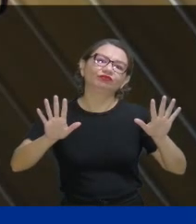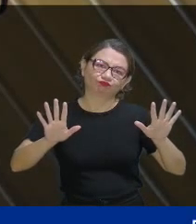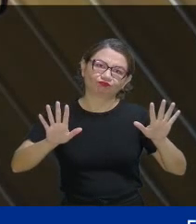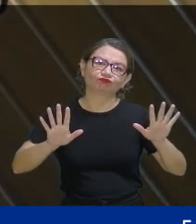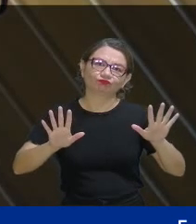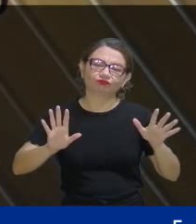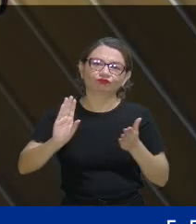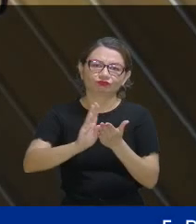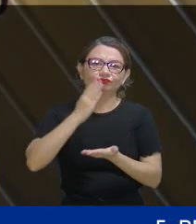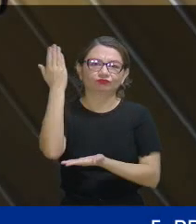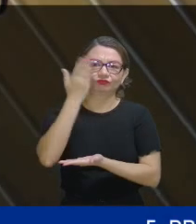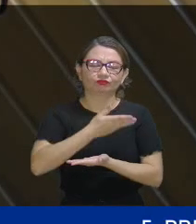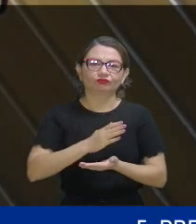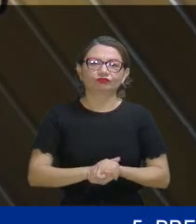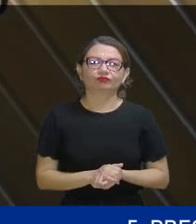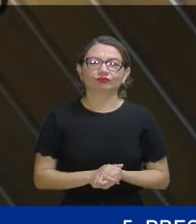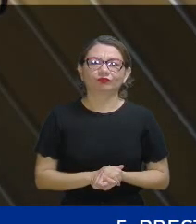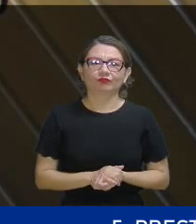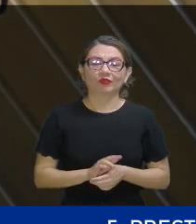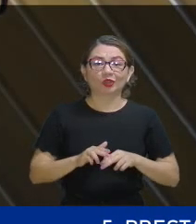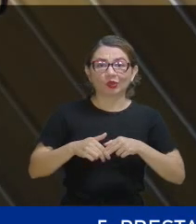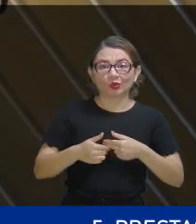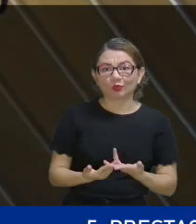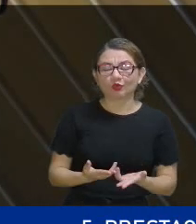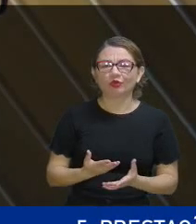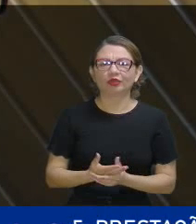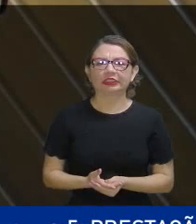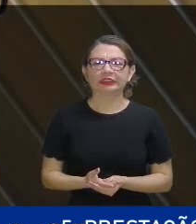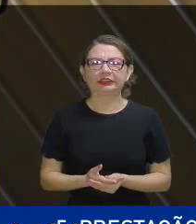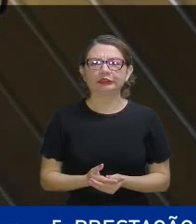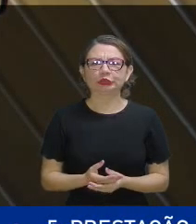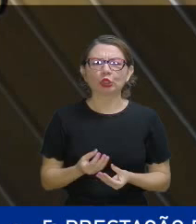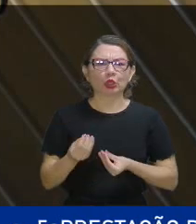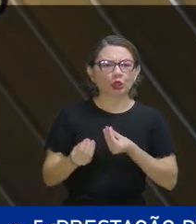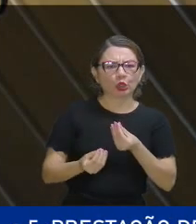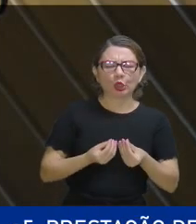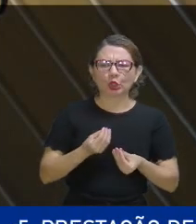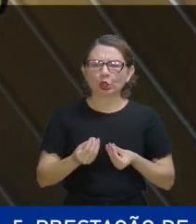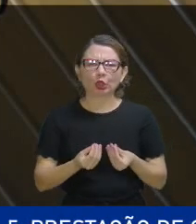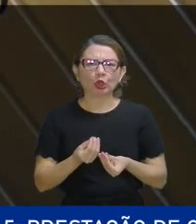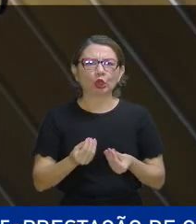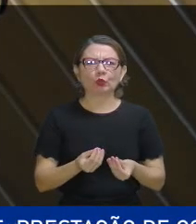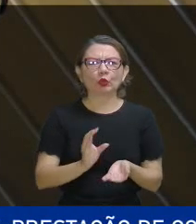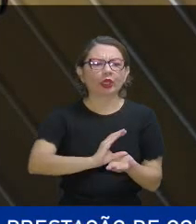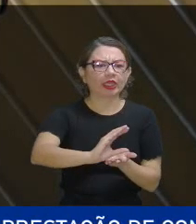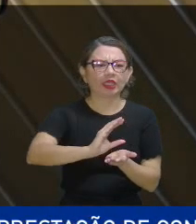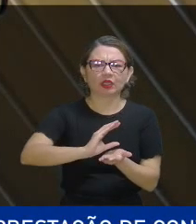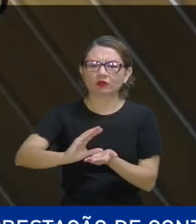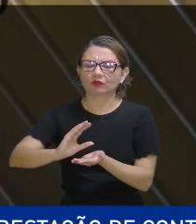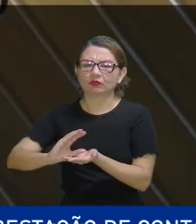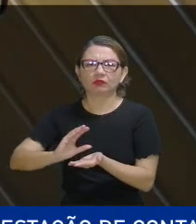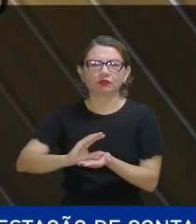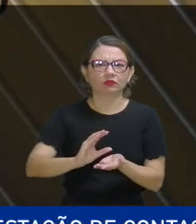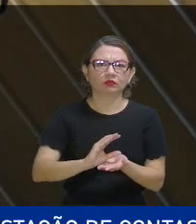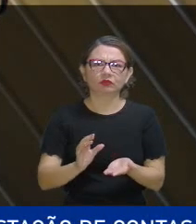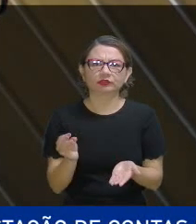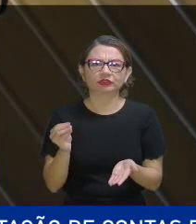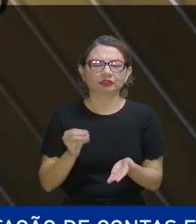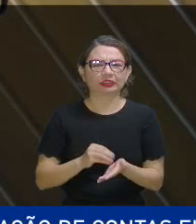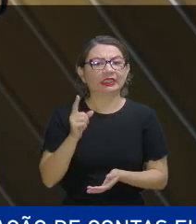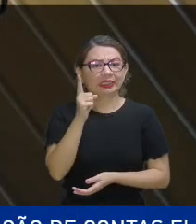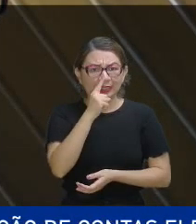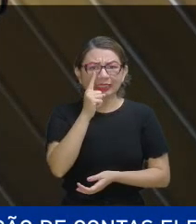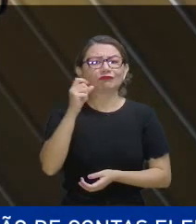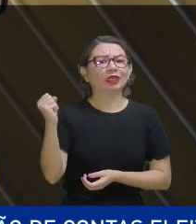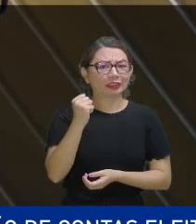da prestação de contas e impede a aferição de origem e destinação dos recursos utilizados, configurando falha